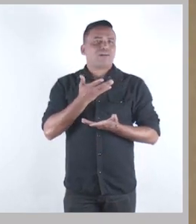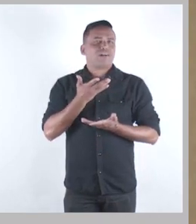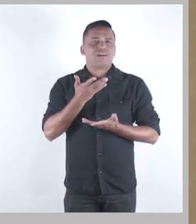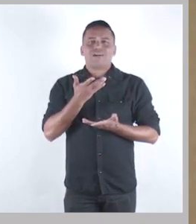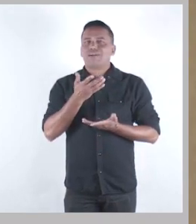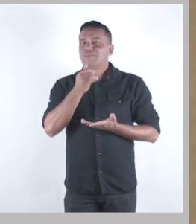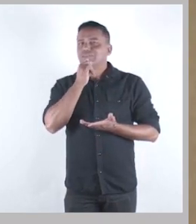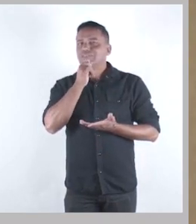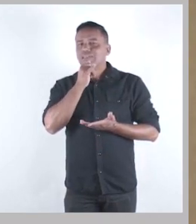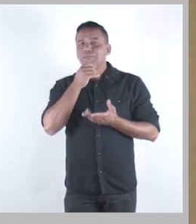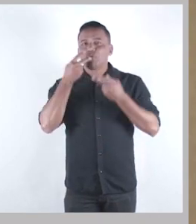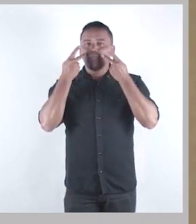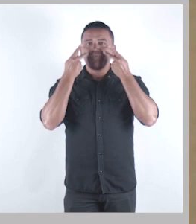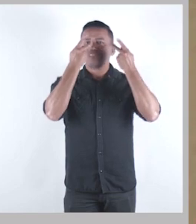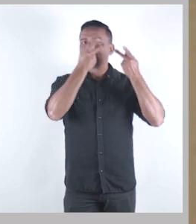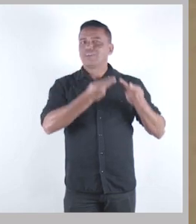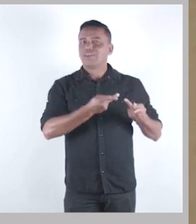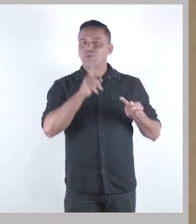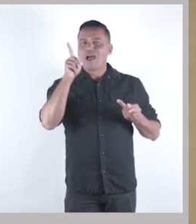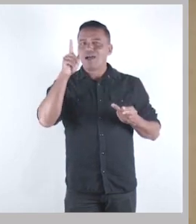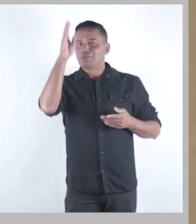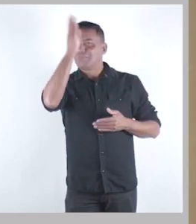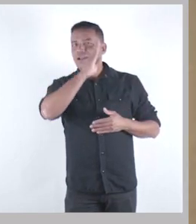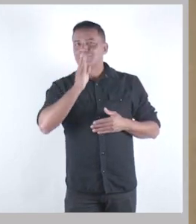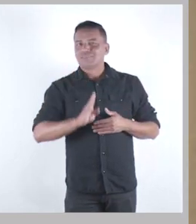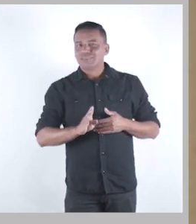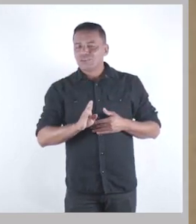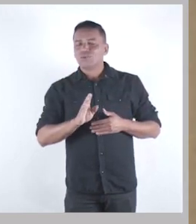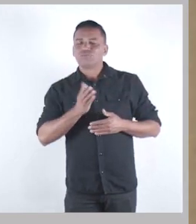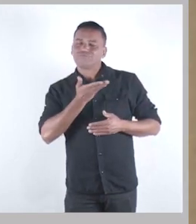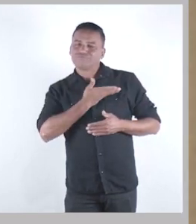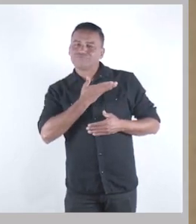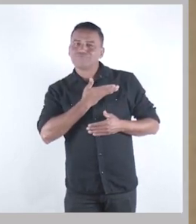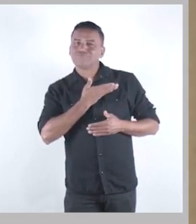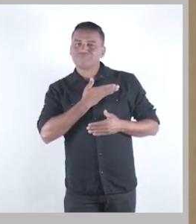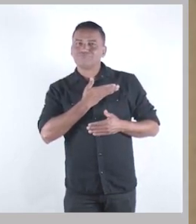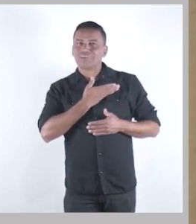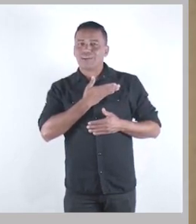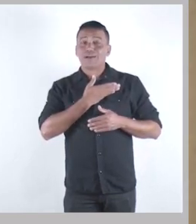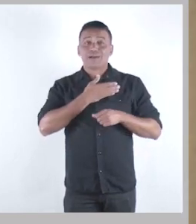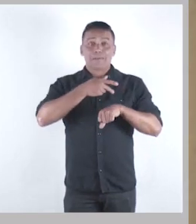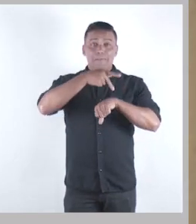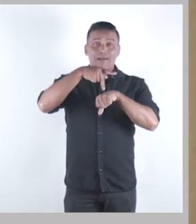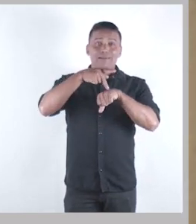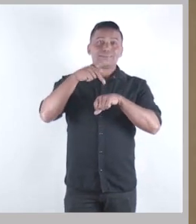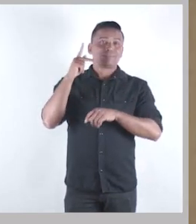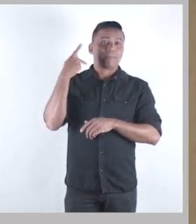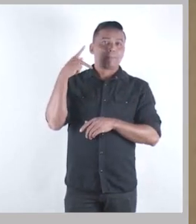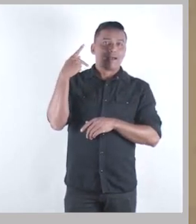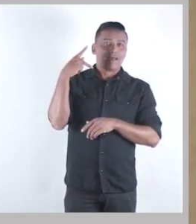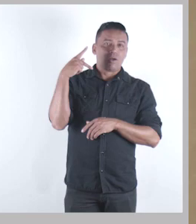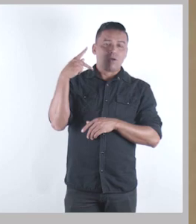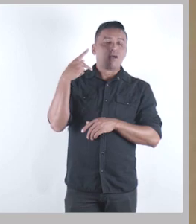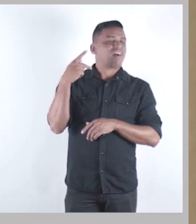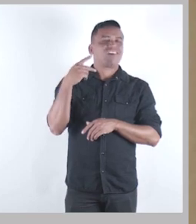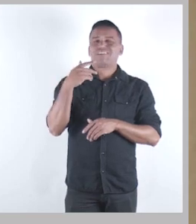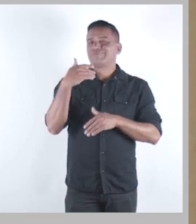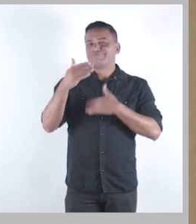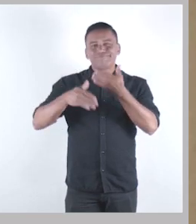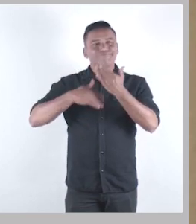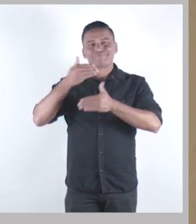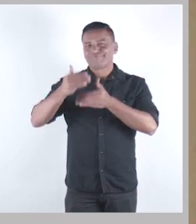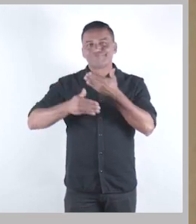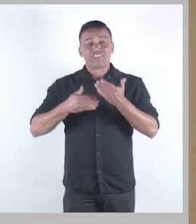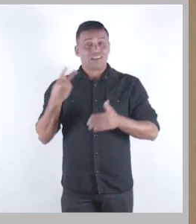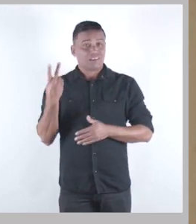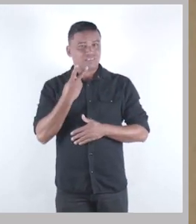por um vizinho do Brasil, que é o Augusto Roa Bastos, né, que está aí no Paraguai, e por aí fora, Portanto, essas